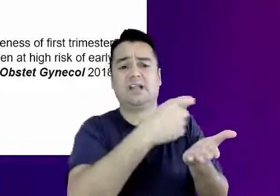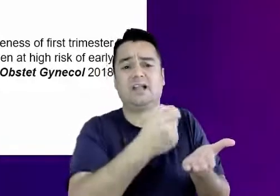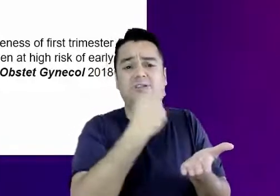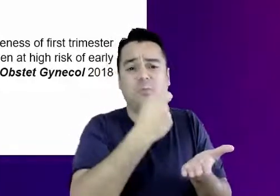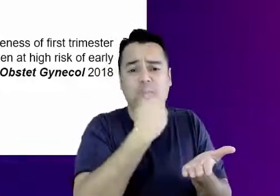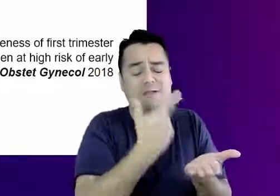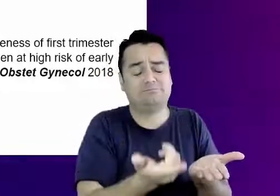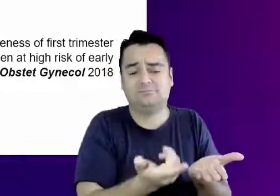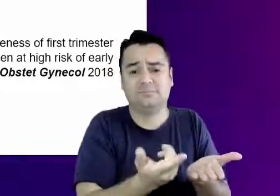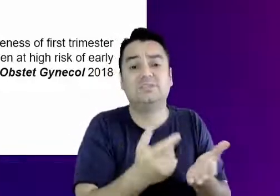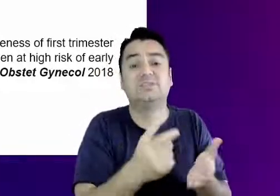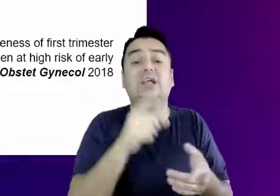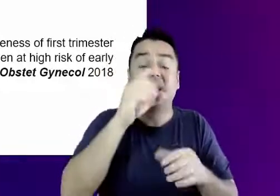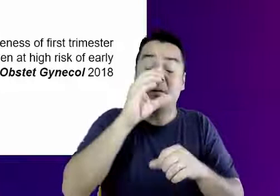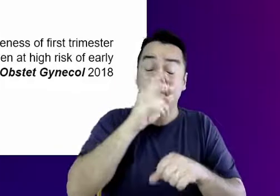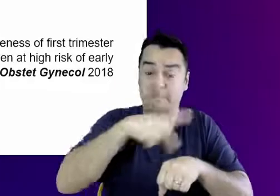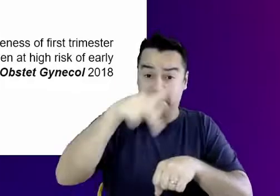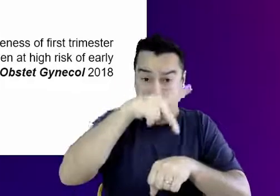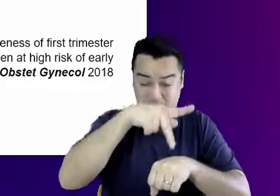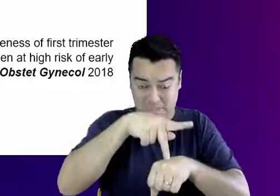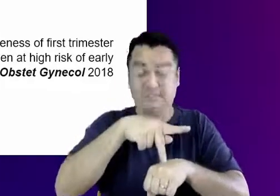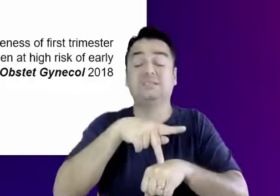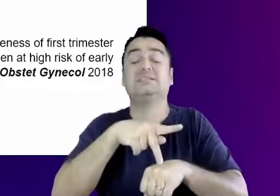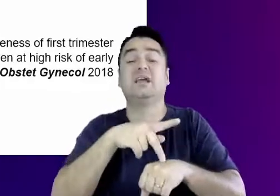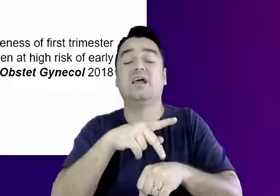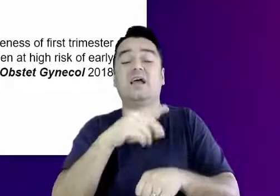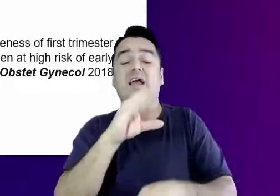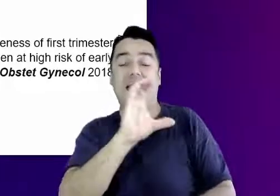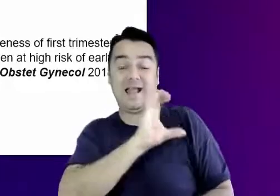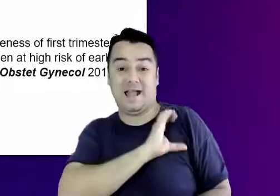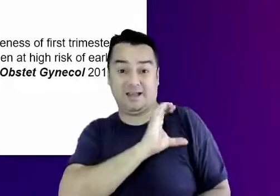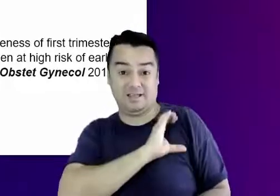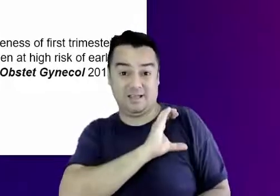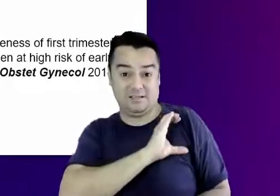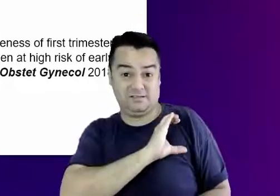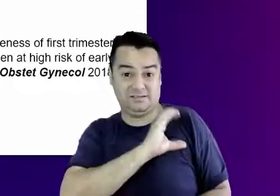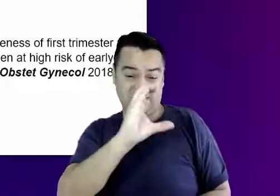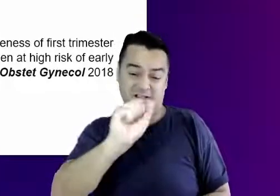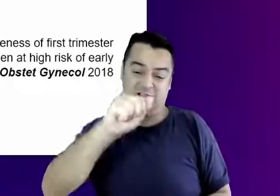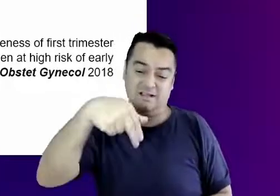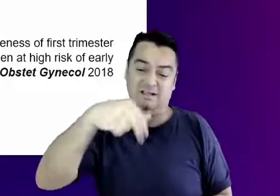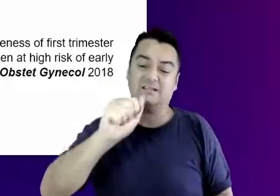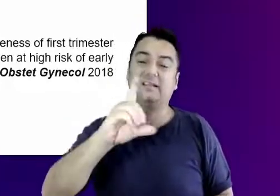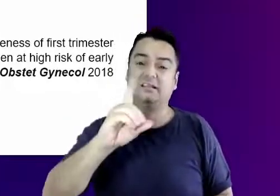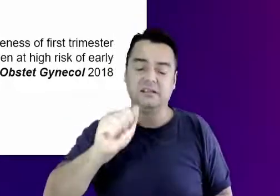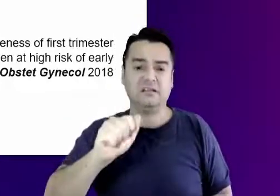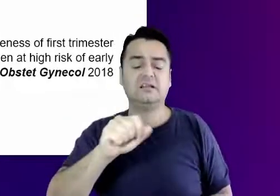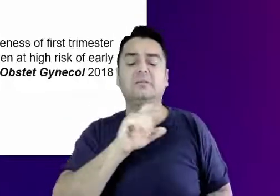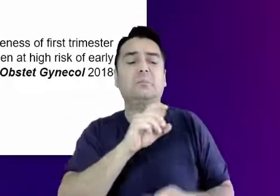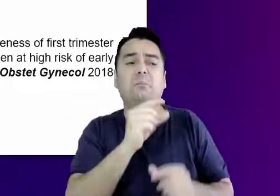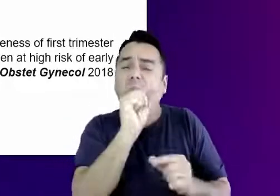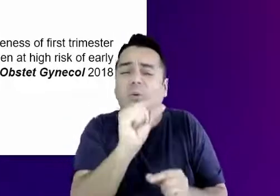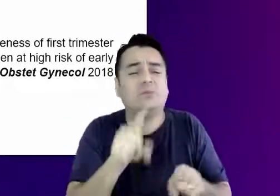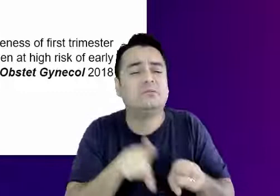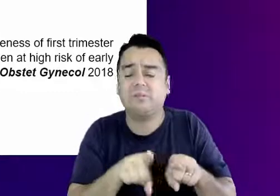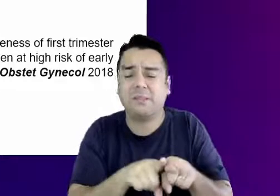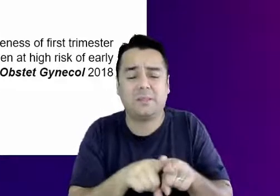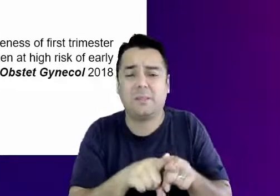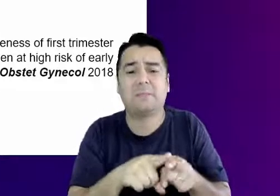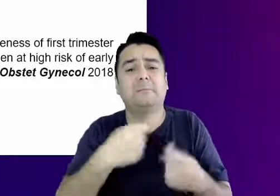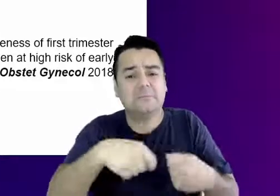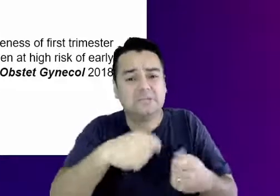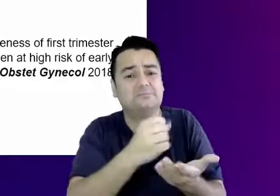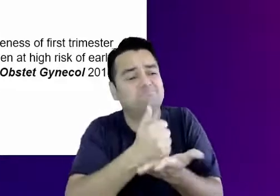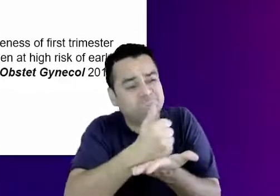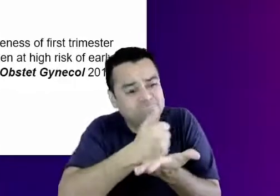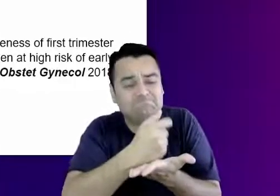10%. Nós não temos esses dados da América Latina, mas se pensa que a prescrição de aspirina por uma população de alto risco, ela também